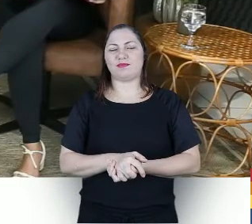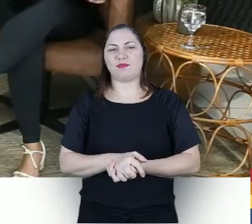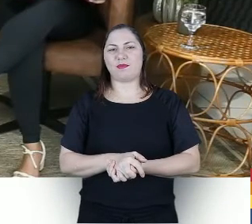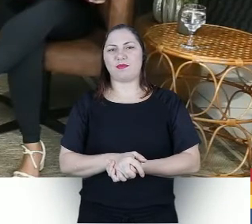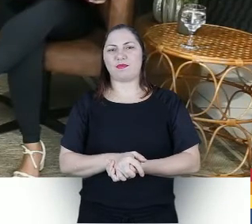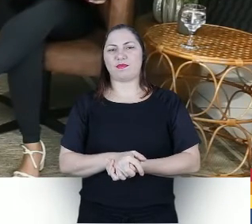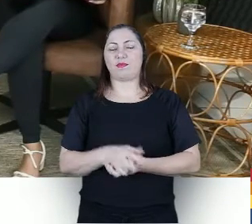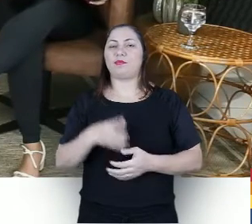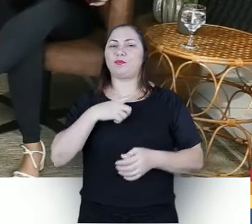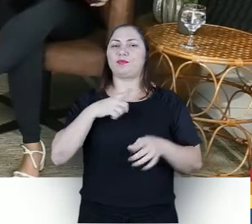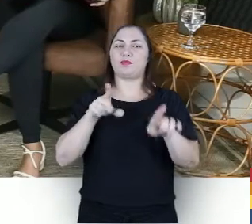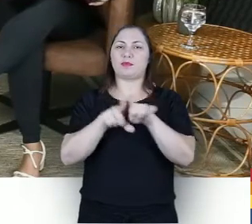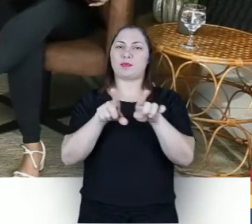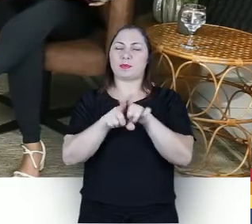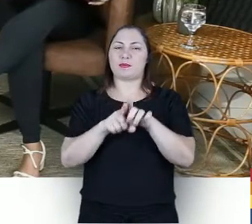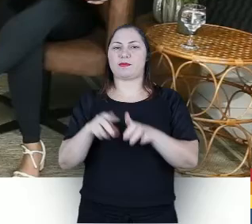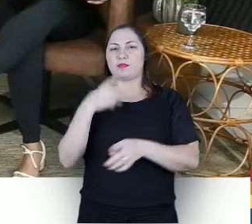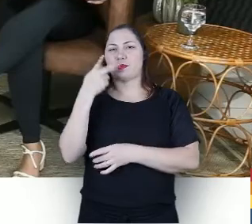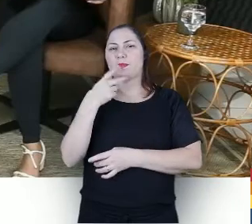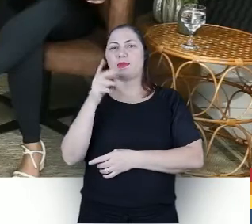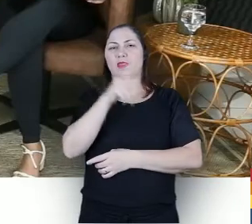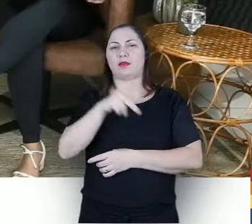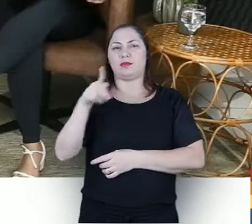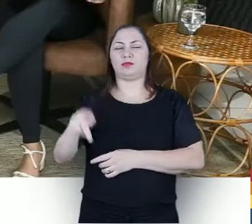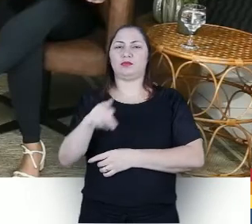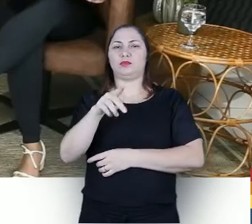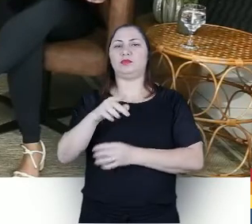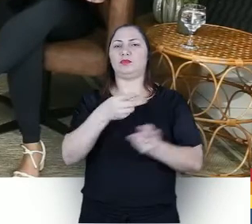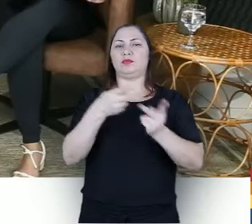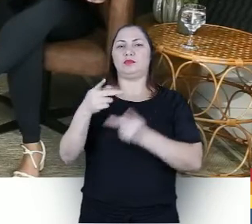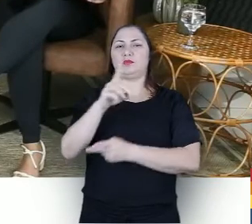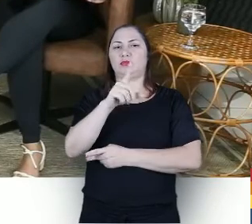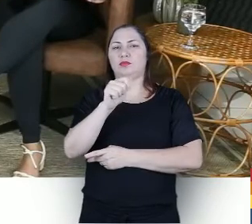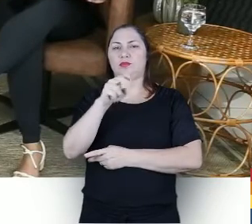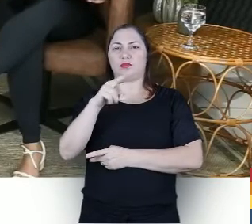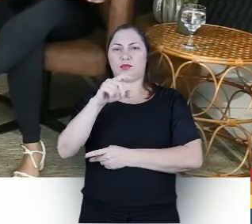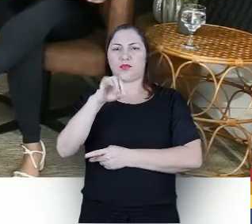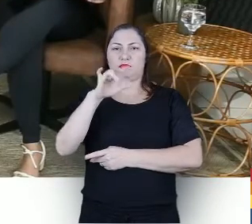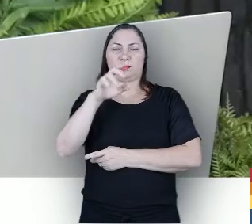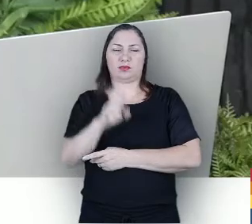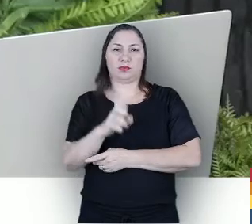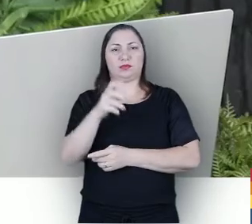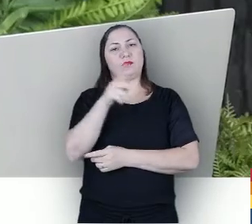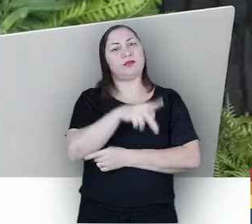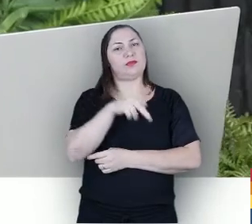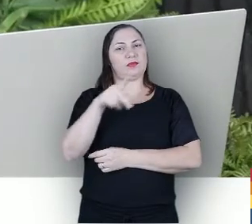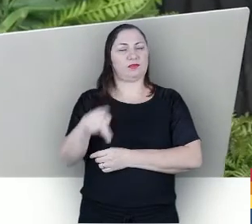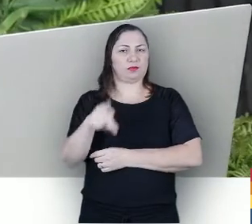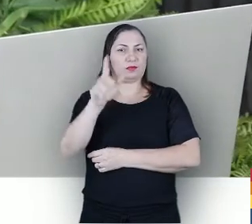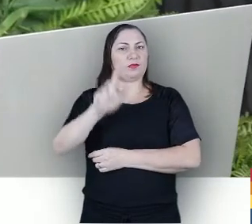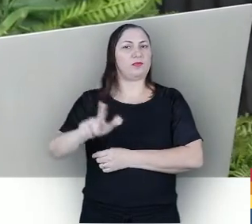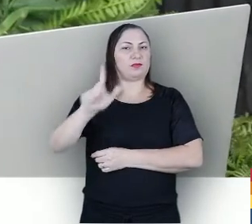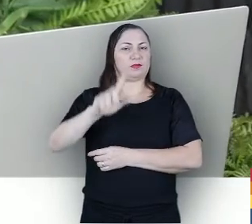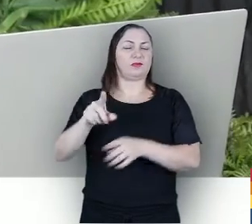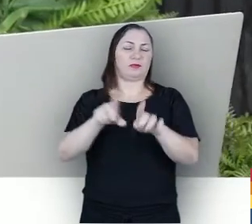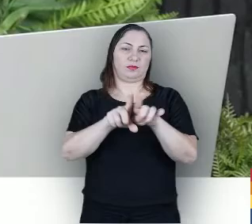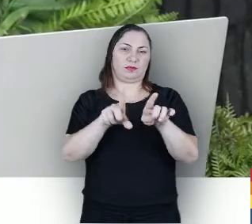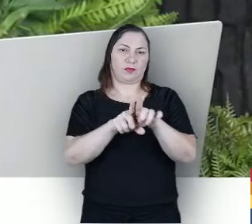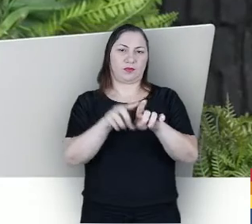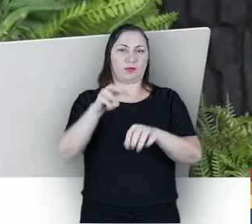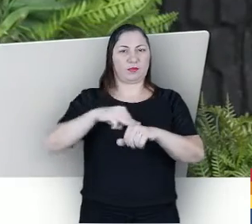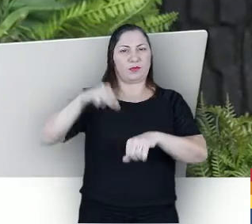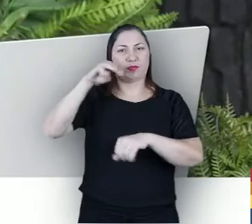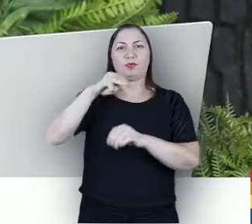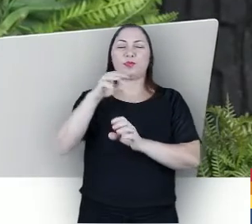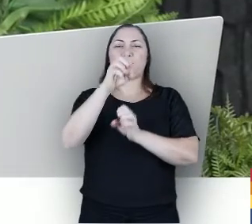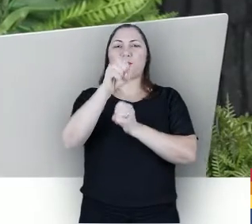diversidades culturais, sociais. E é isso. Né? Muito obrigada. Teremos agora a fala do professor